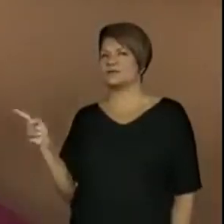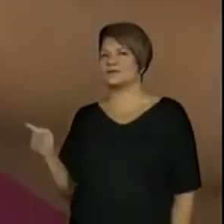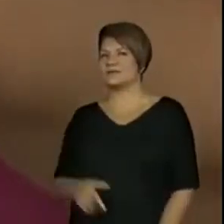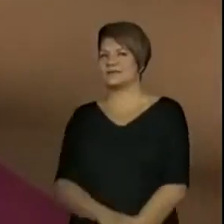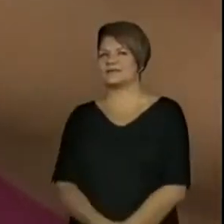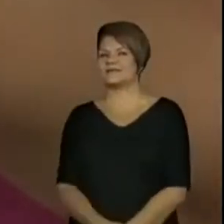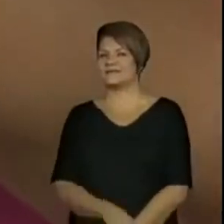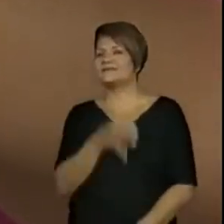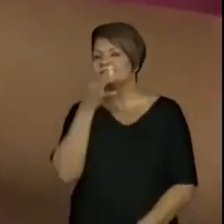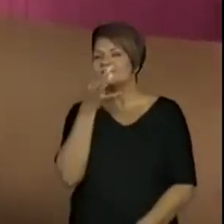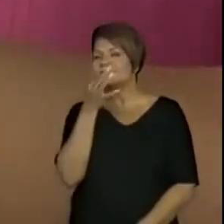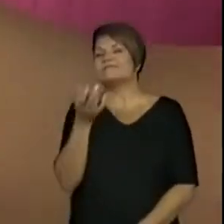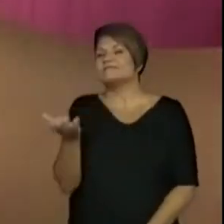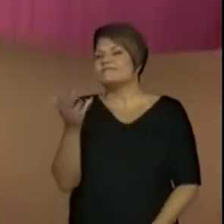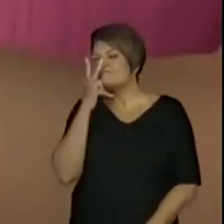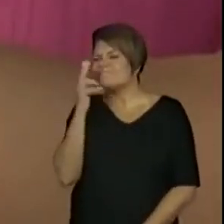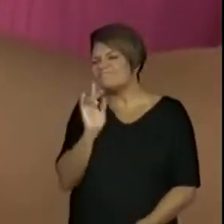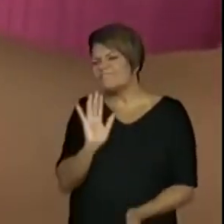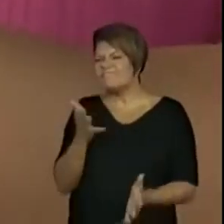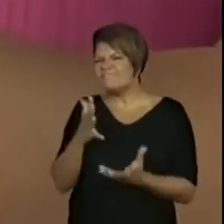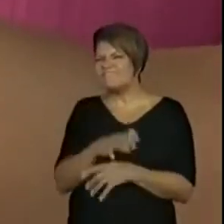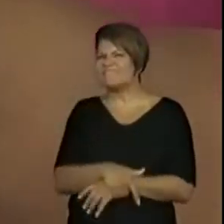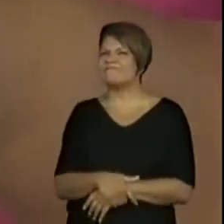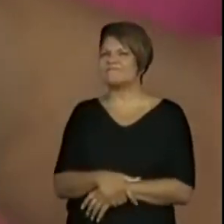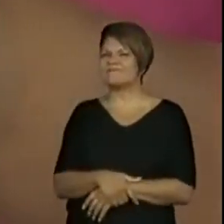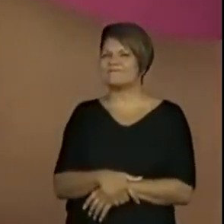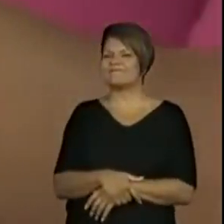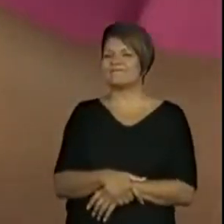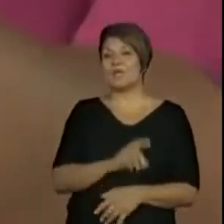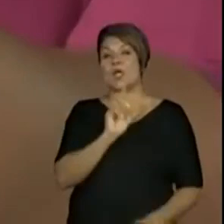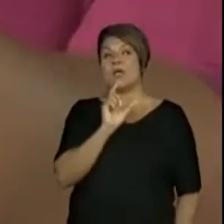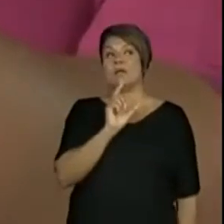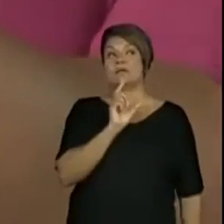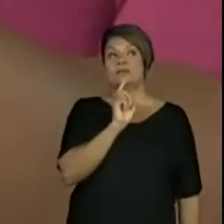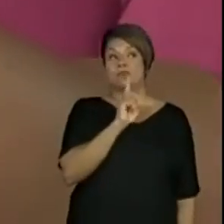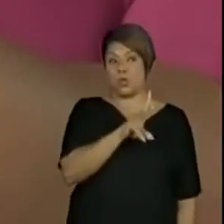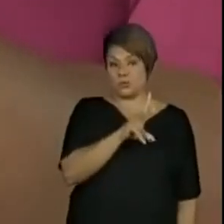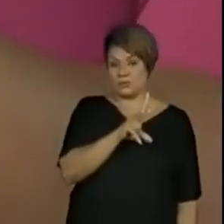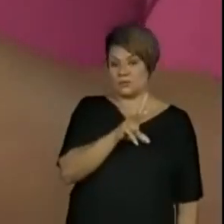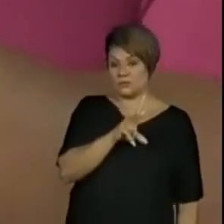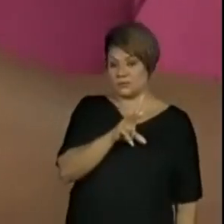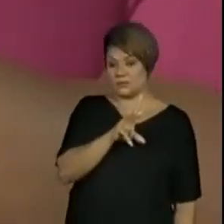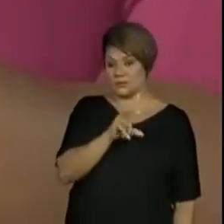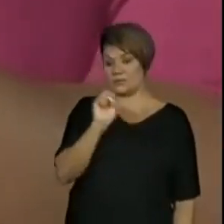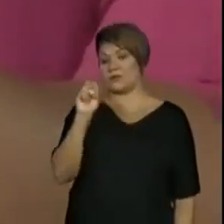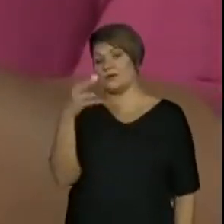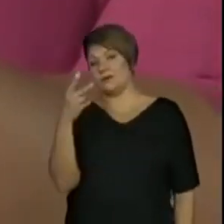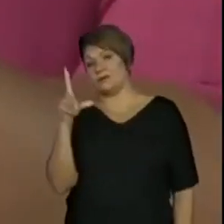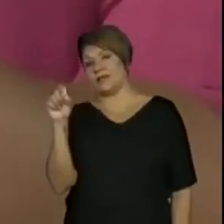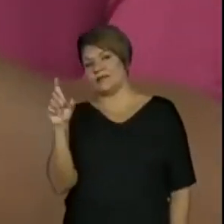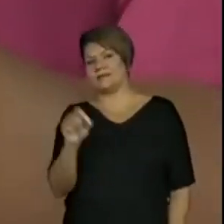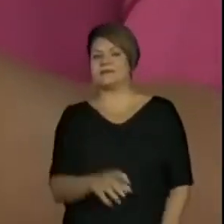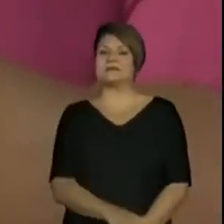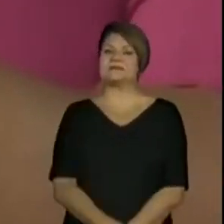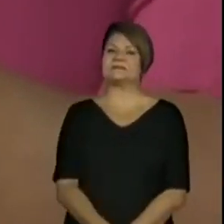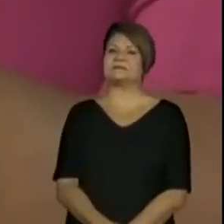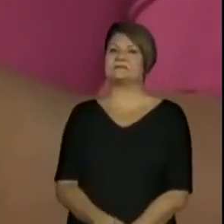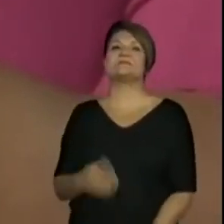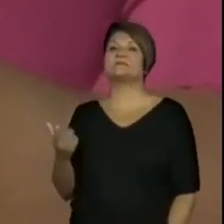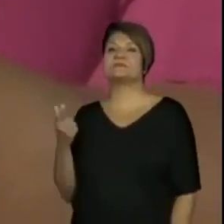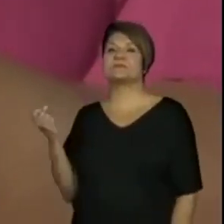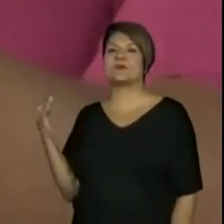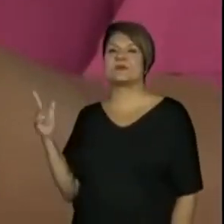professora Viviane. Agora a gente só tem duas cartelinhas ali, professora Kelly. Ou é 12? 12 ou 10?